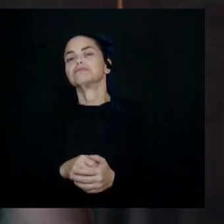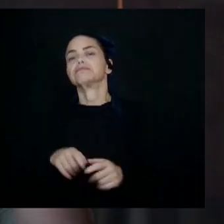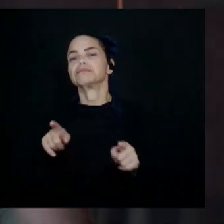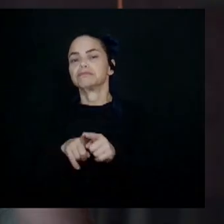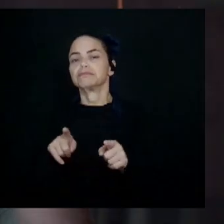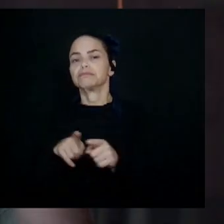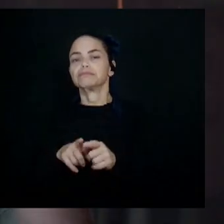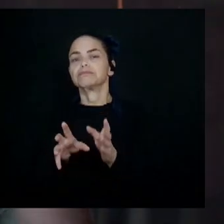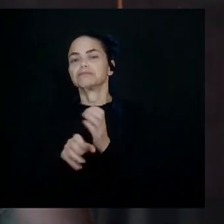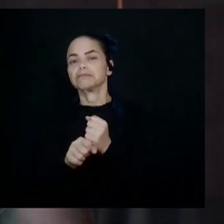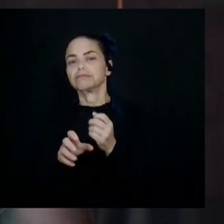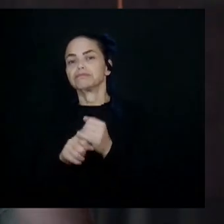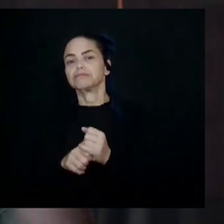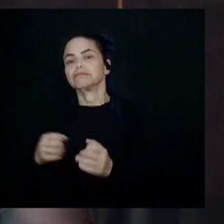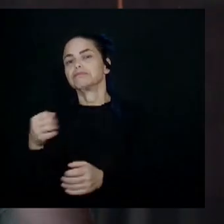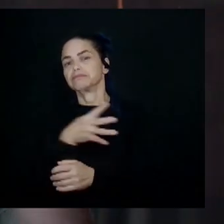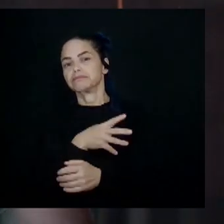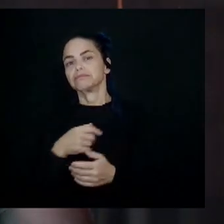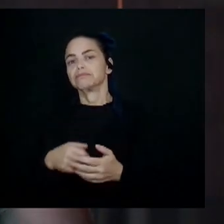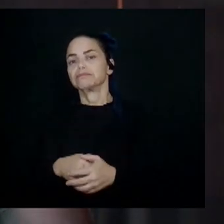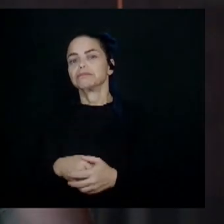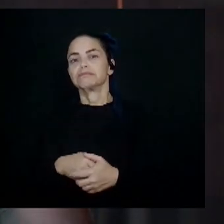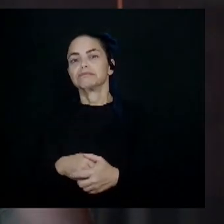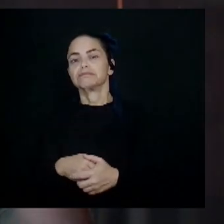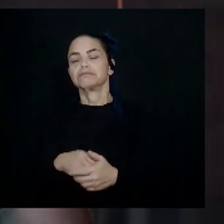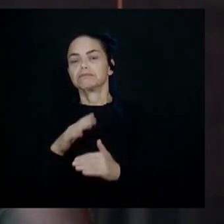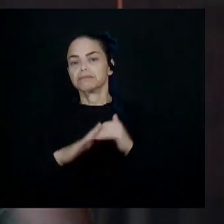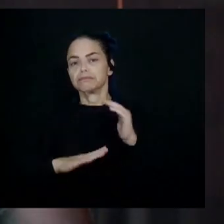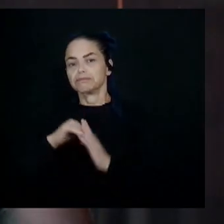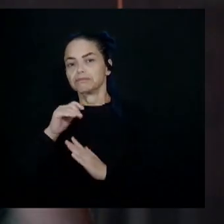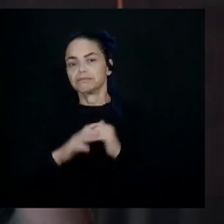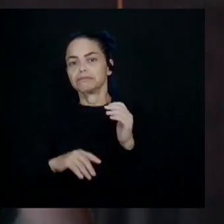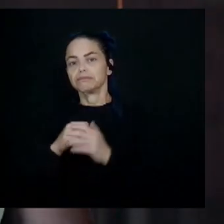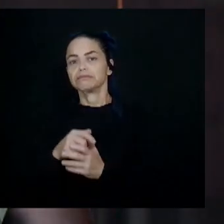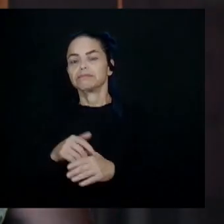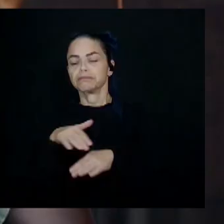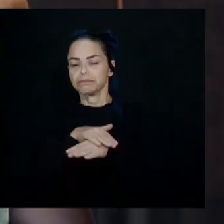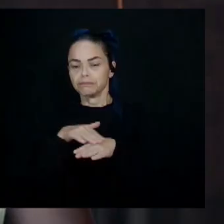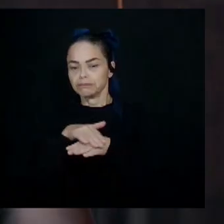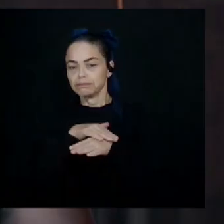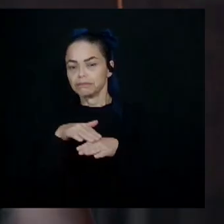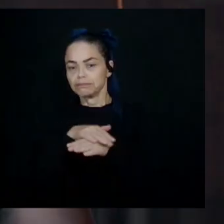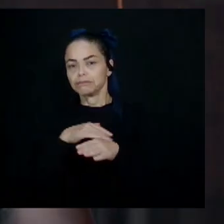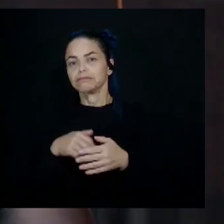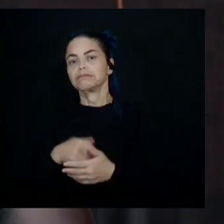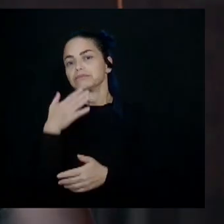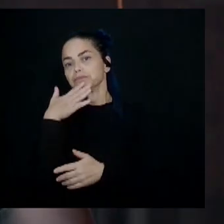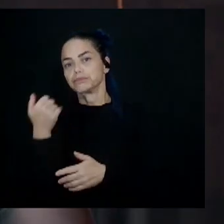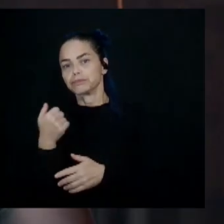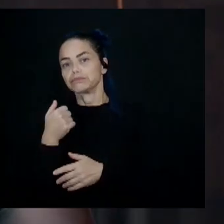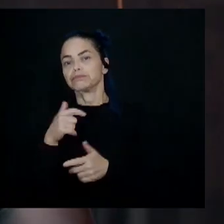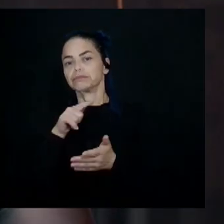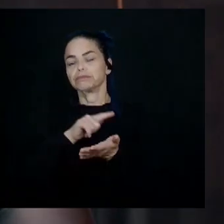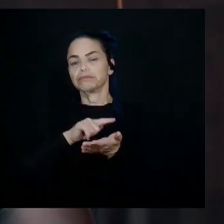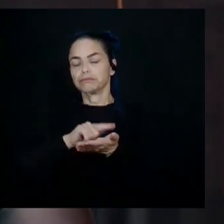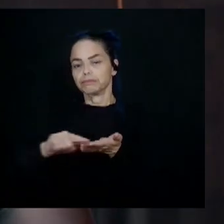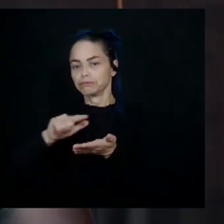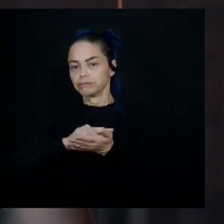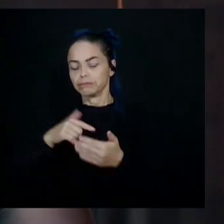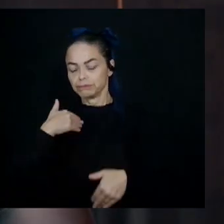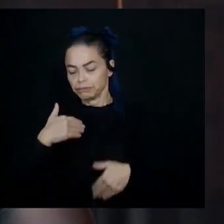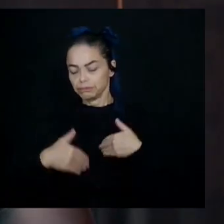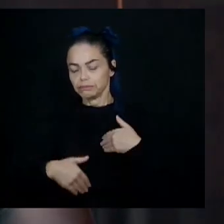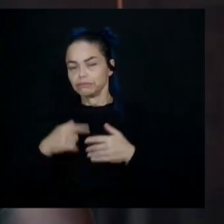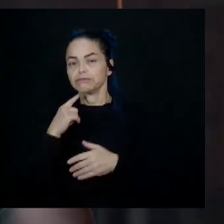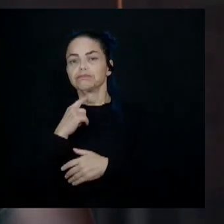adicionando novos profissionais, novas conversas, melhorar a higiene, né? Conversar,